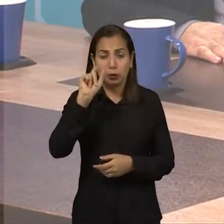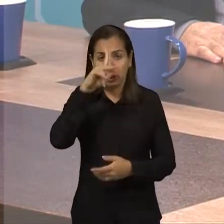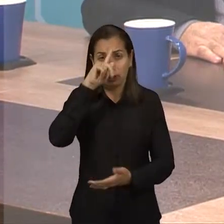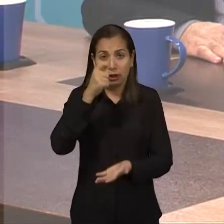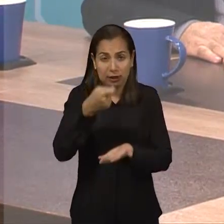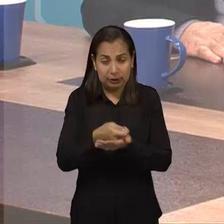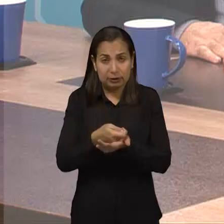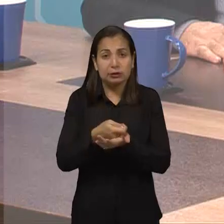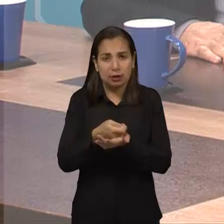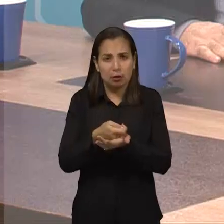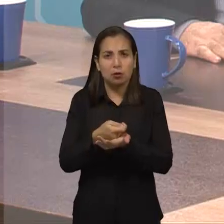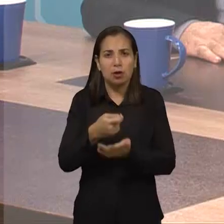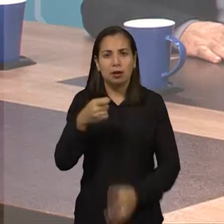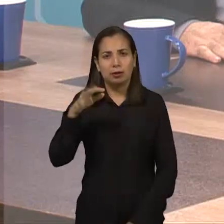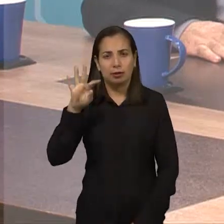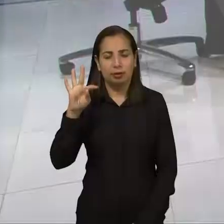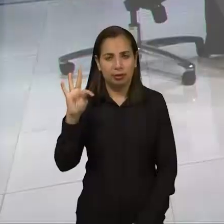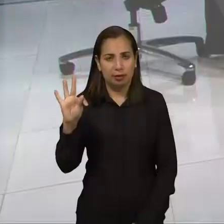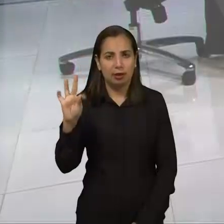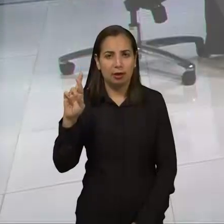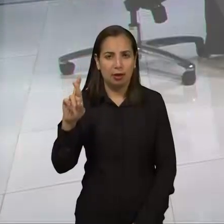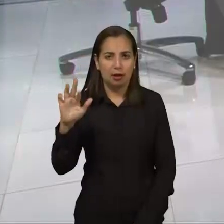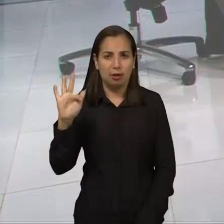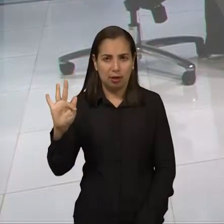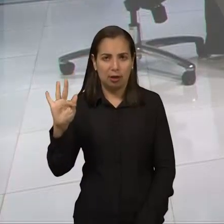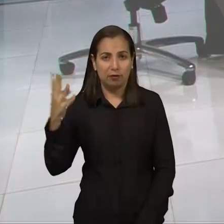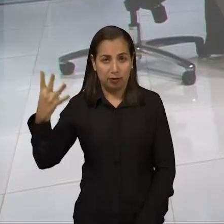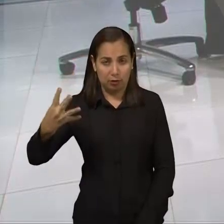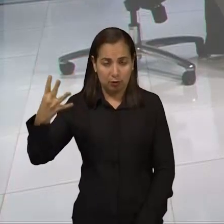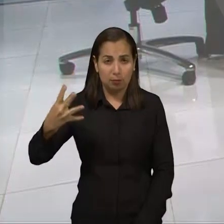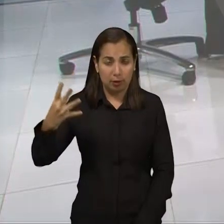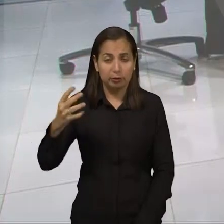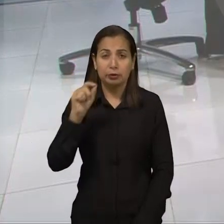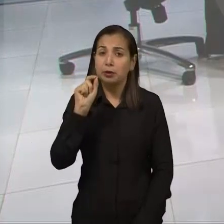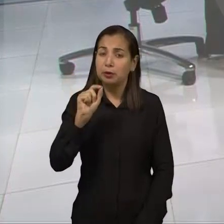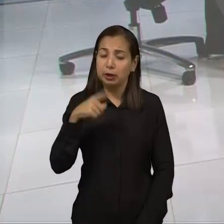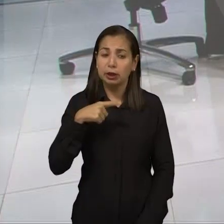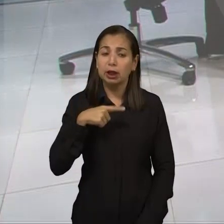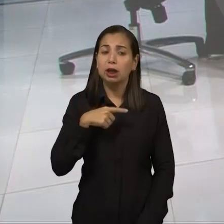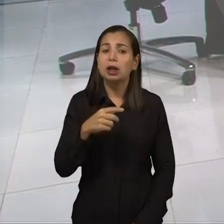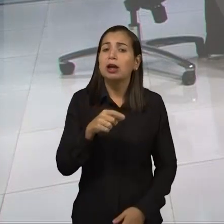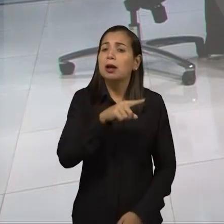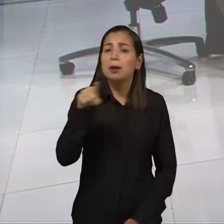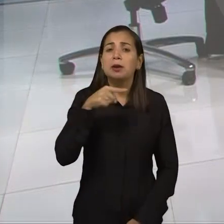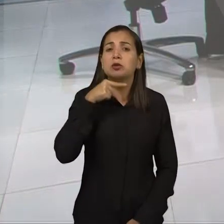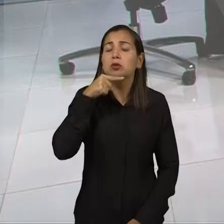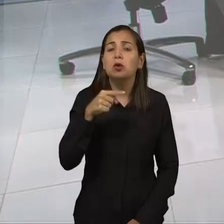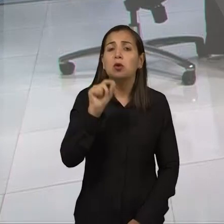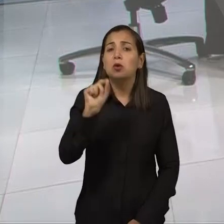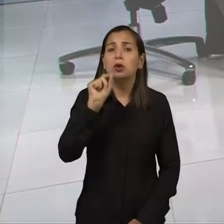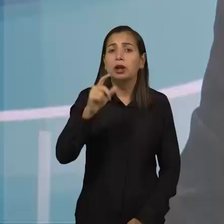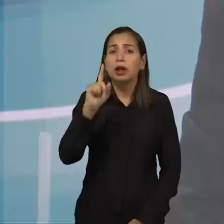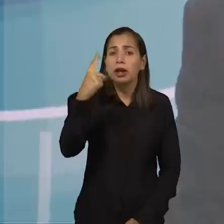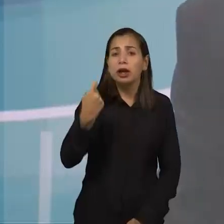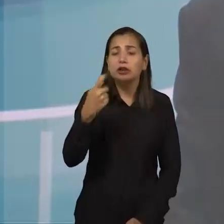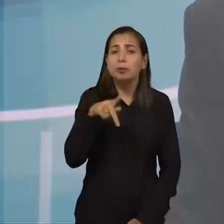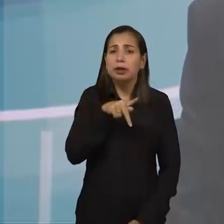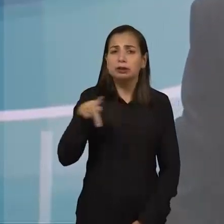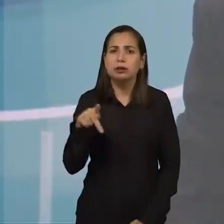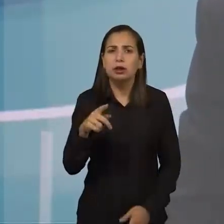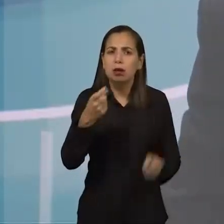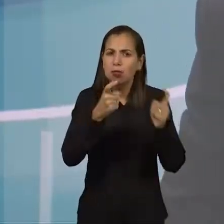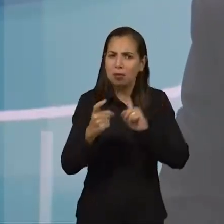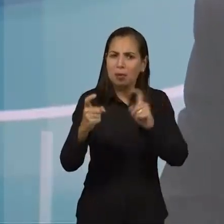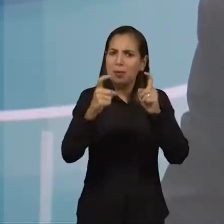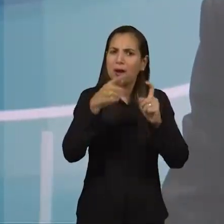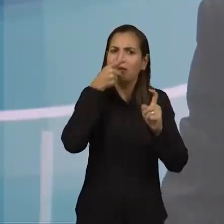do TRF4, e ele usou um argumento moral, disse, olha, ninguém aqui, o ex-presidente da República é igual, ninguém estava discutindo